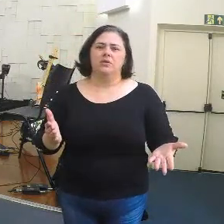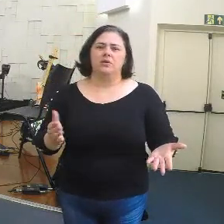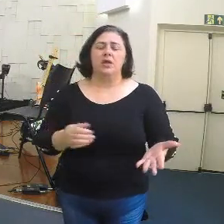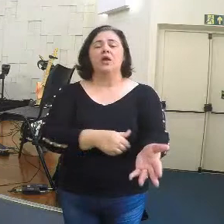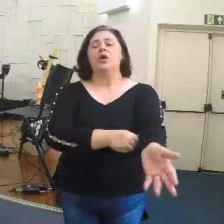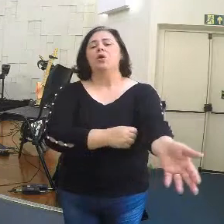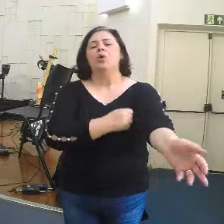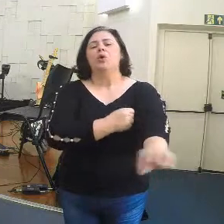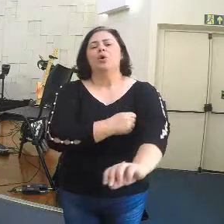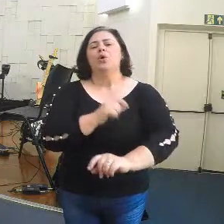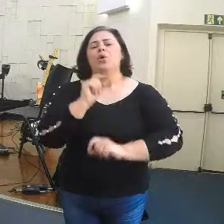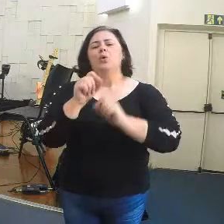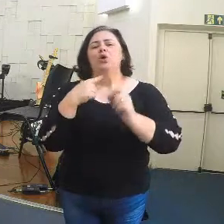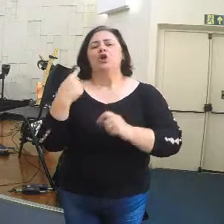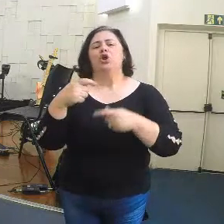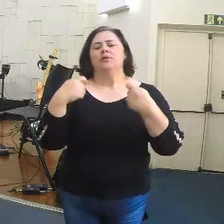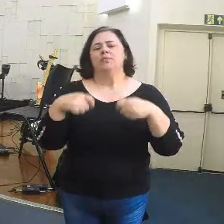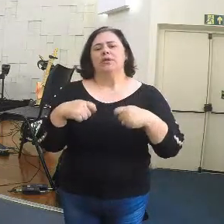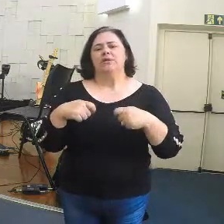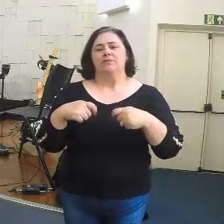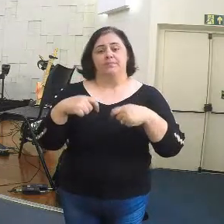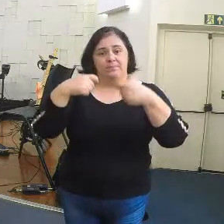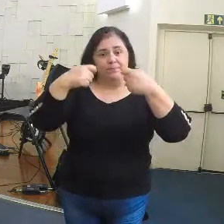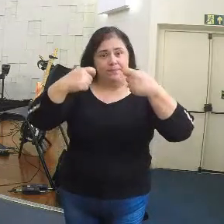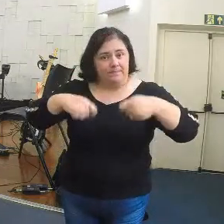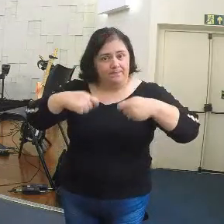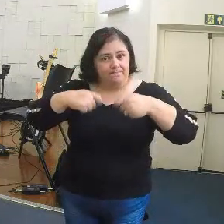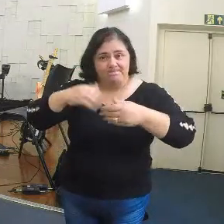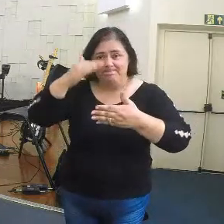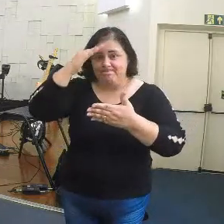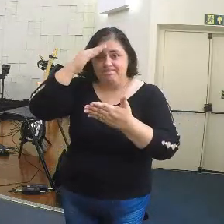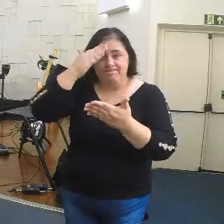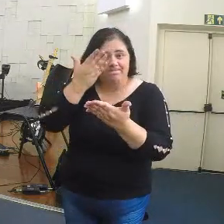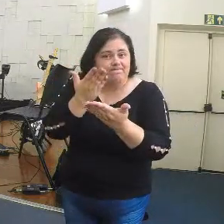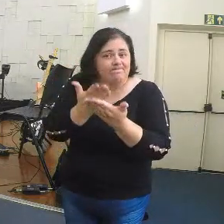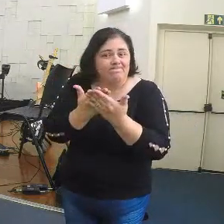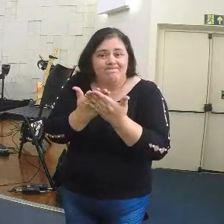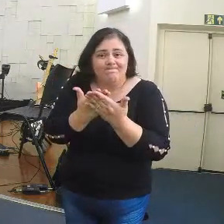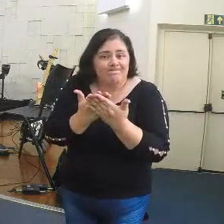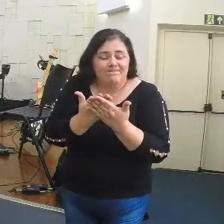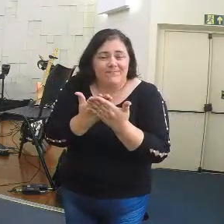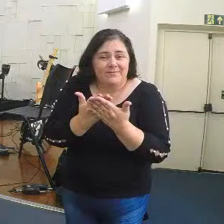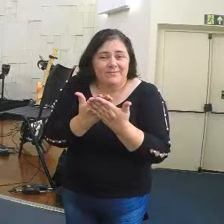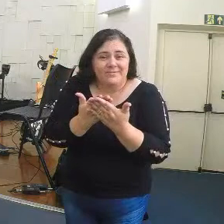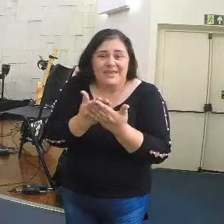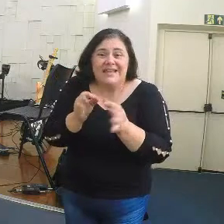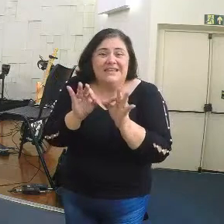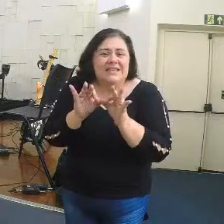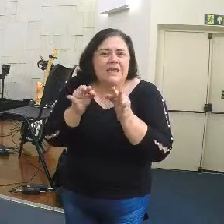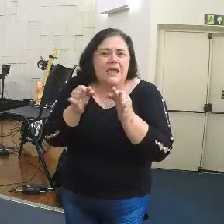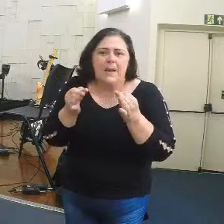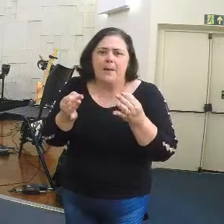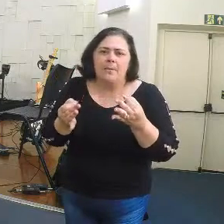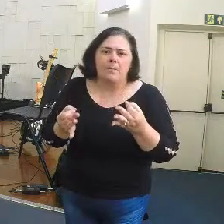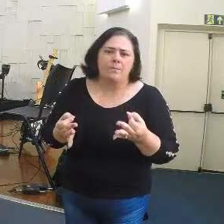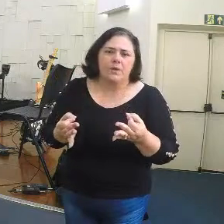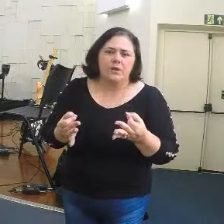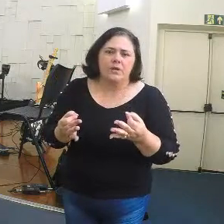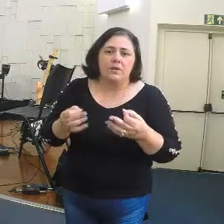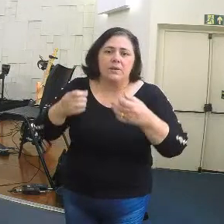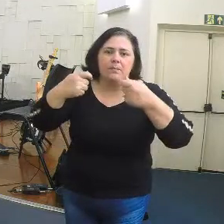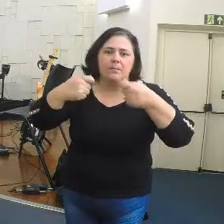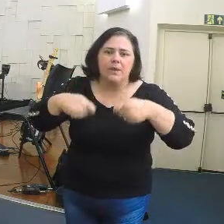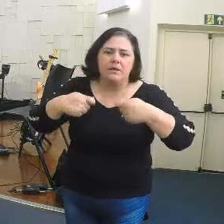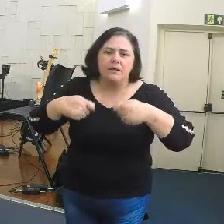precisamos fazer? Nós precisamos crer. Veja o que o versículo 16 diz: e nós conhecemos e